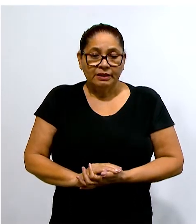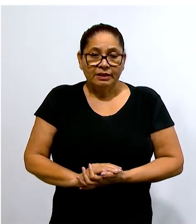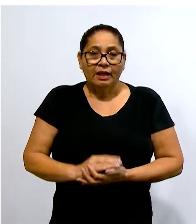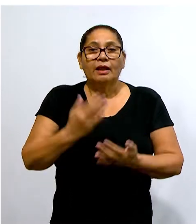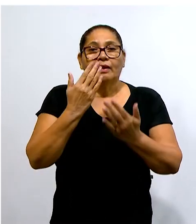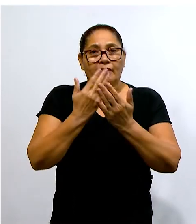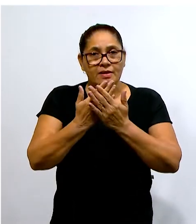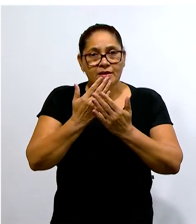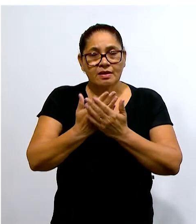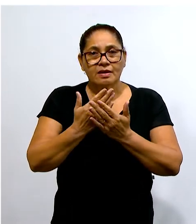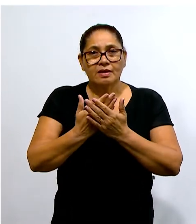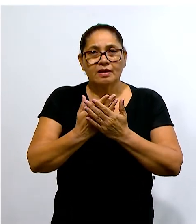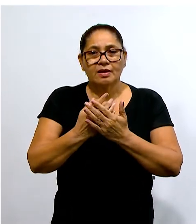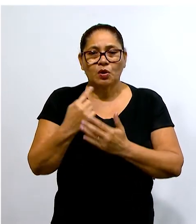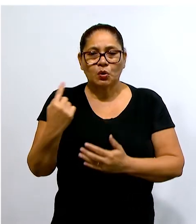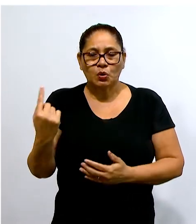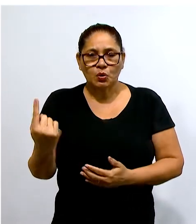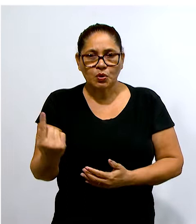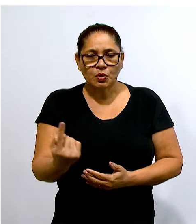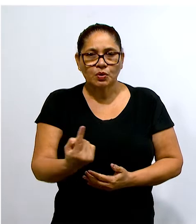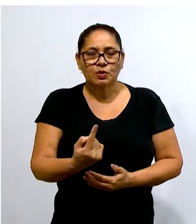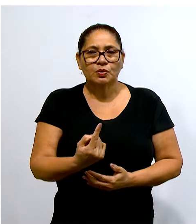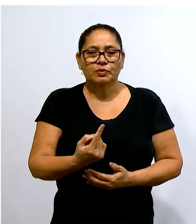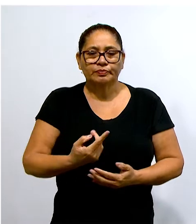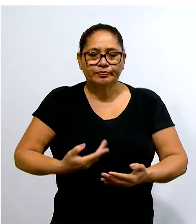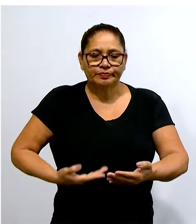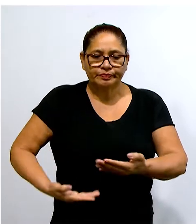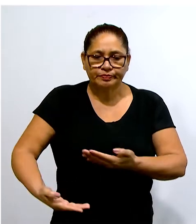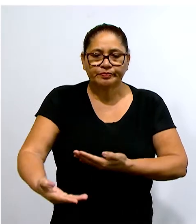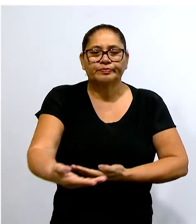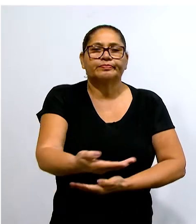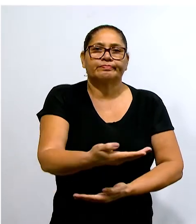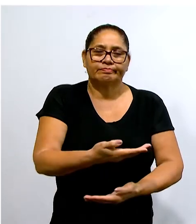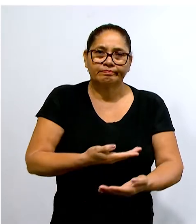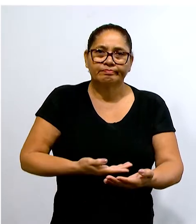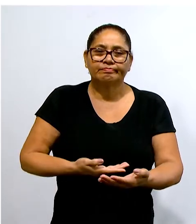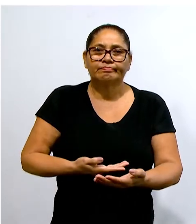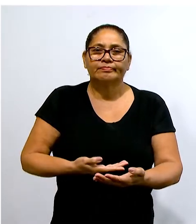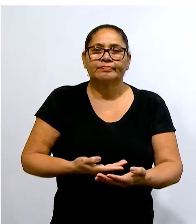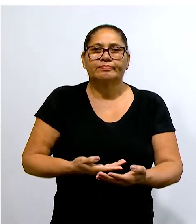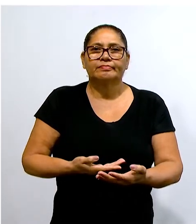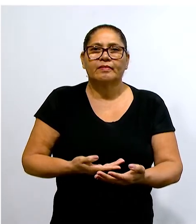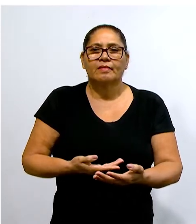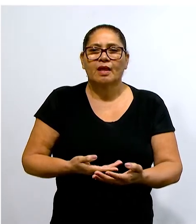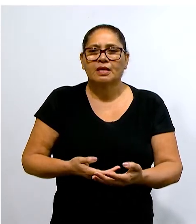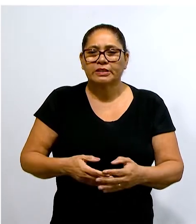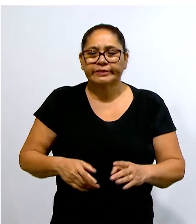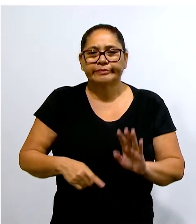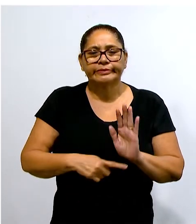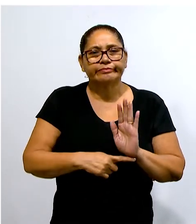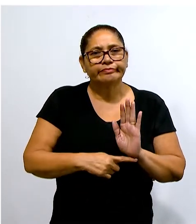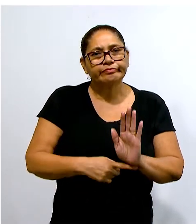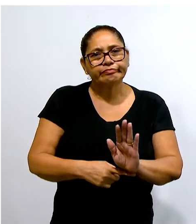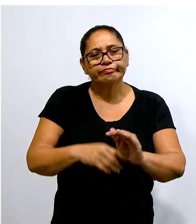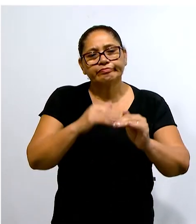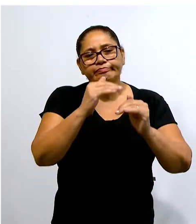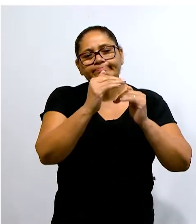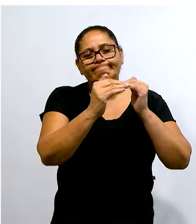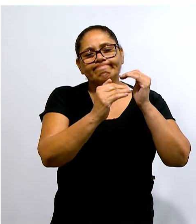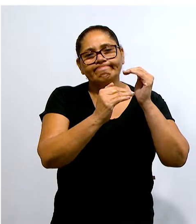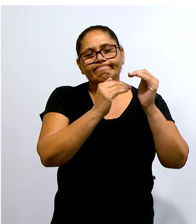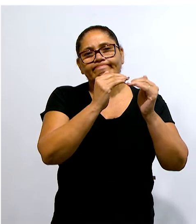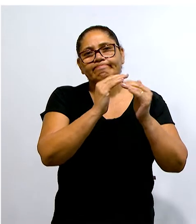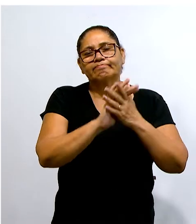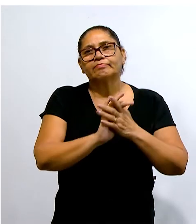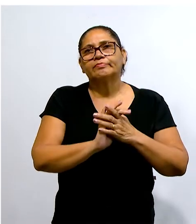na aula, né? Porque nós somos mediadores e a gente sempre está intervindo nesse processo.